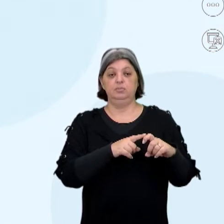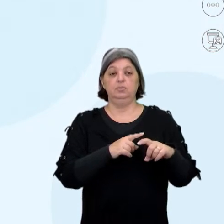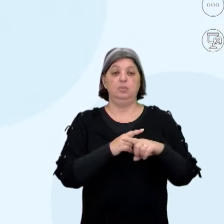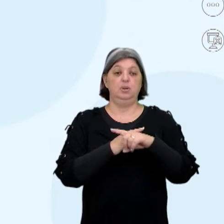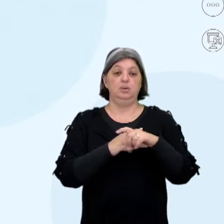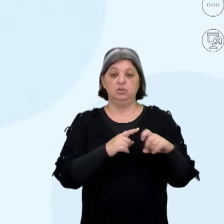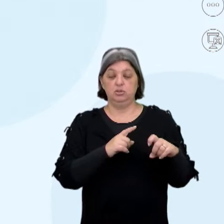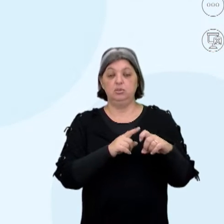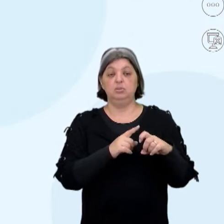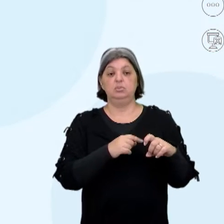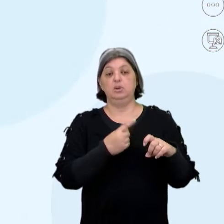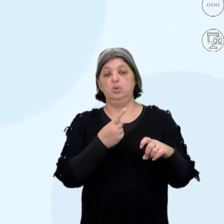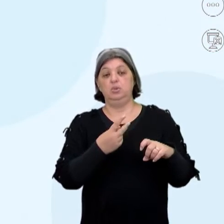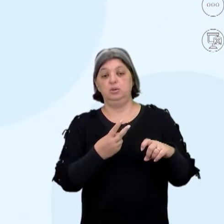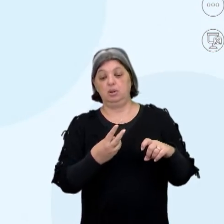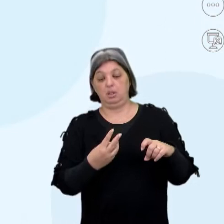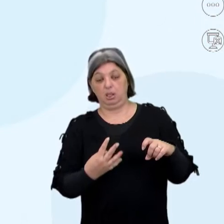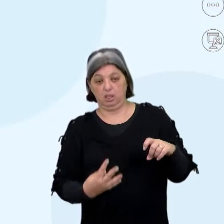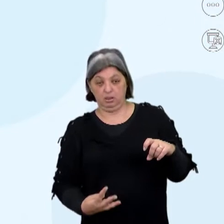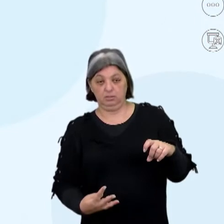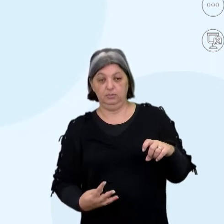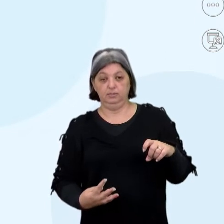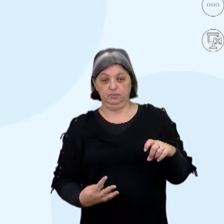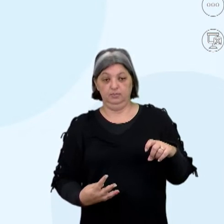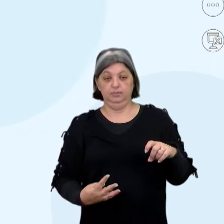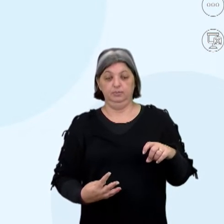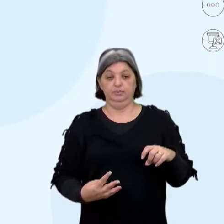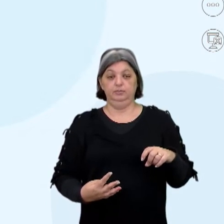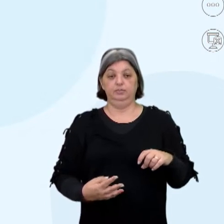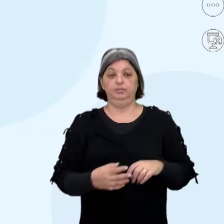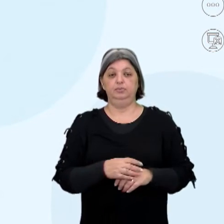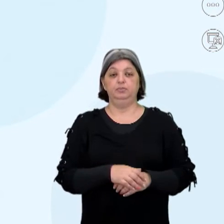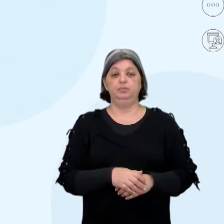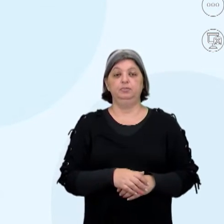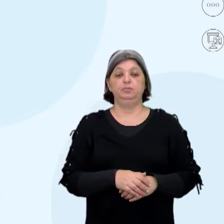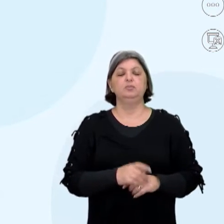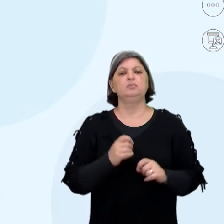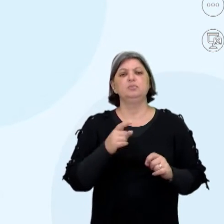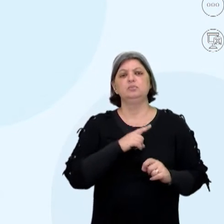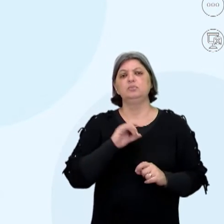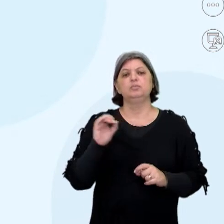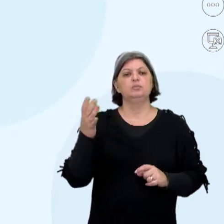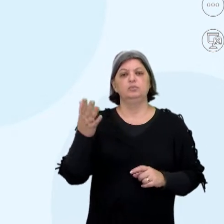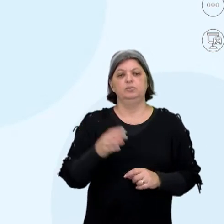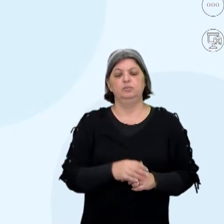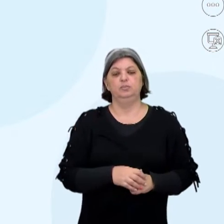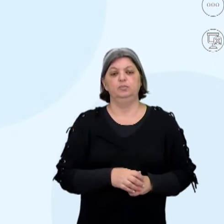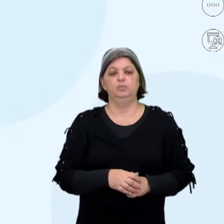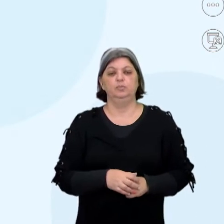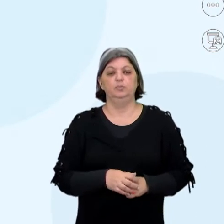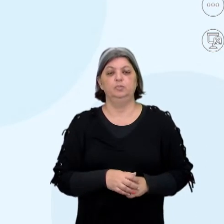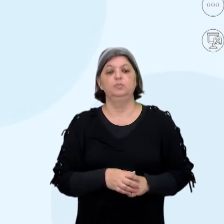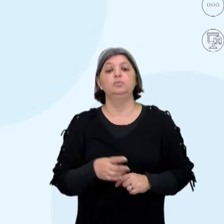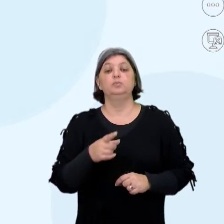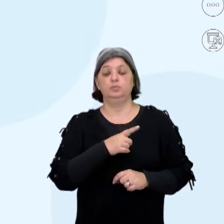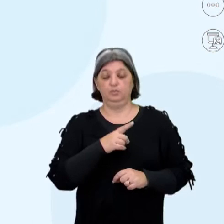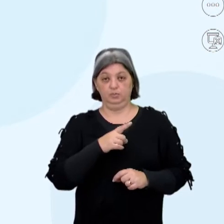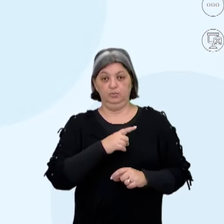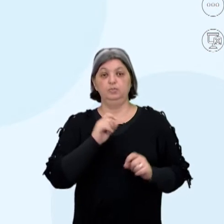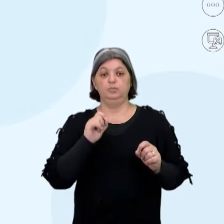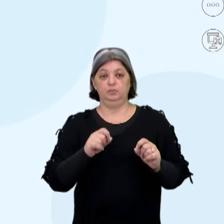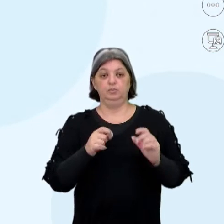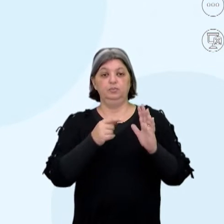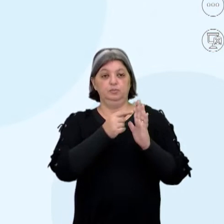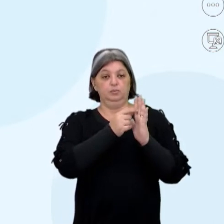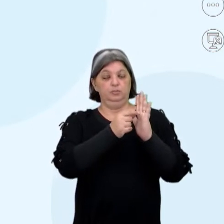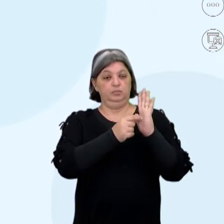0, ano 1, 2, 3, 4, tá. Veja, o que você tem. Então, o que acontece? Você vai ter aqui, ó,